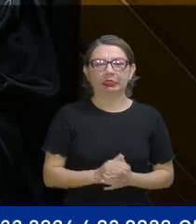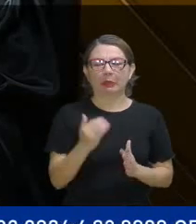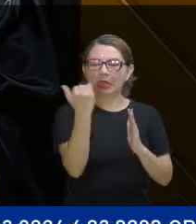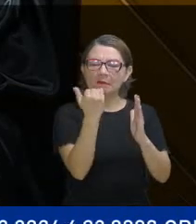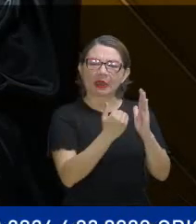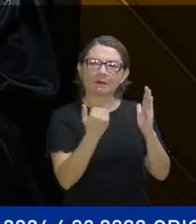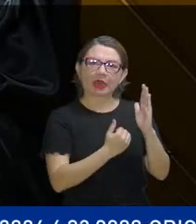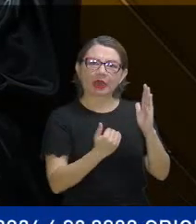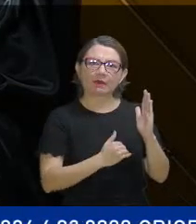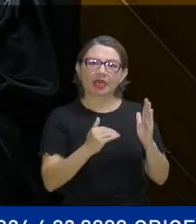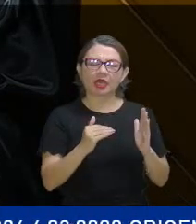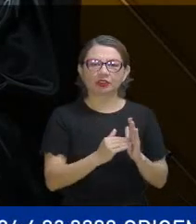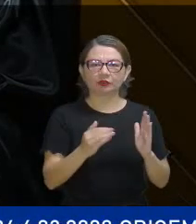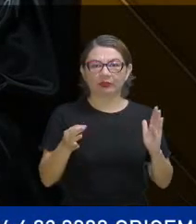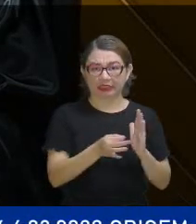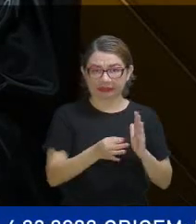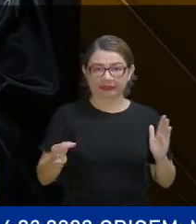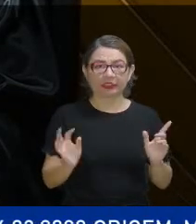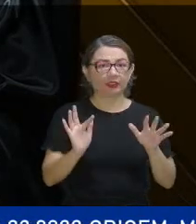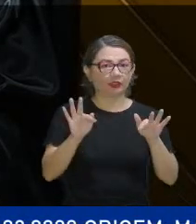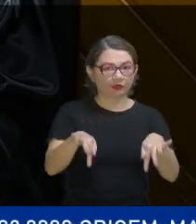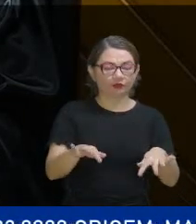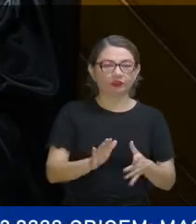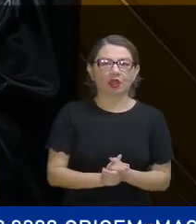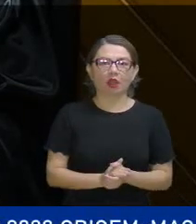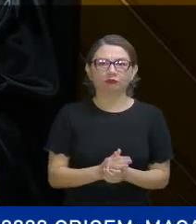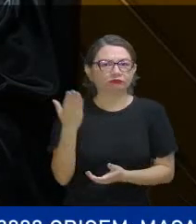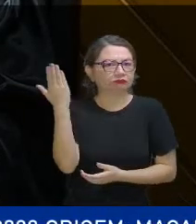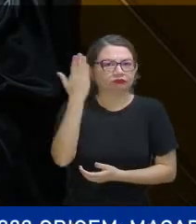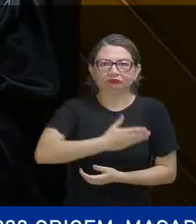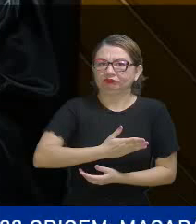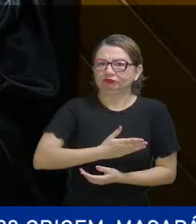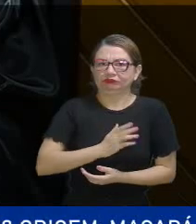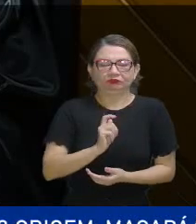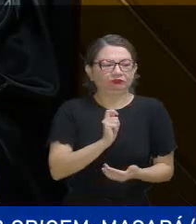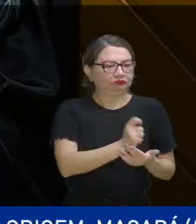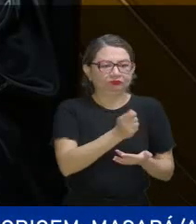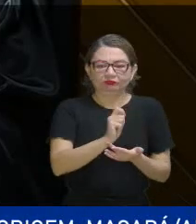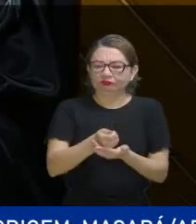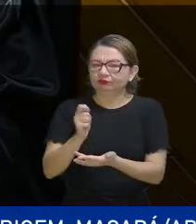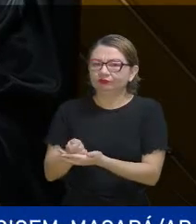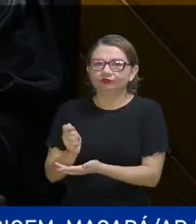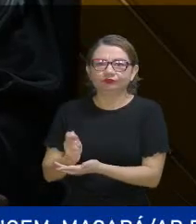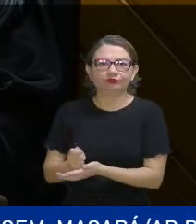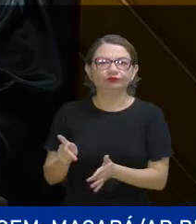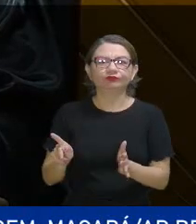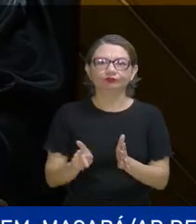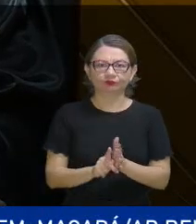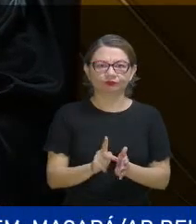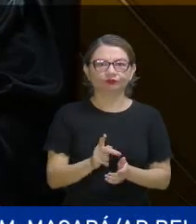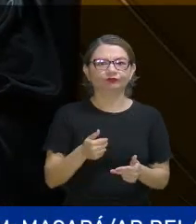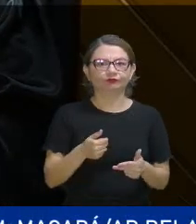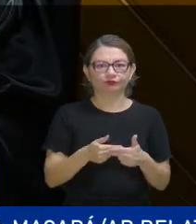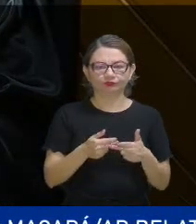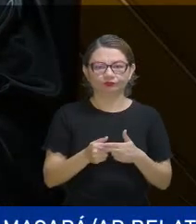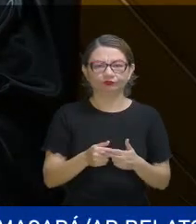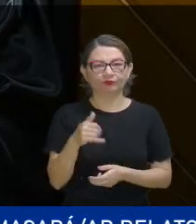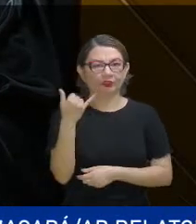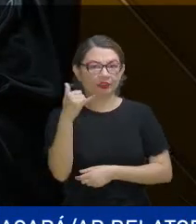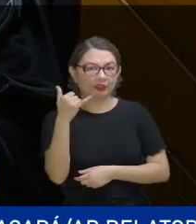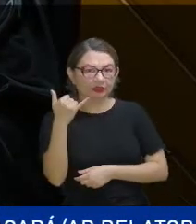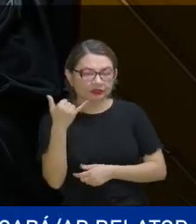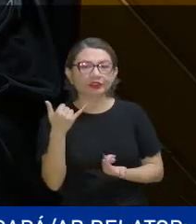que não foram regularmente comprovadas as seguintes despesas custeadas pelo fundo partidário: telefonia